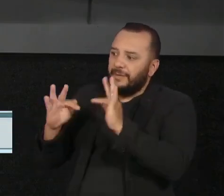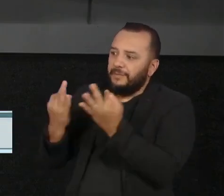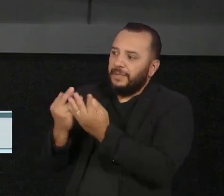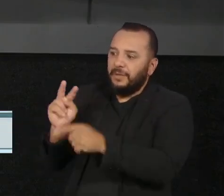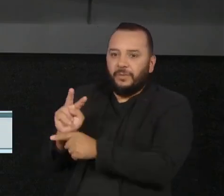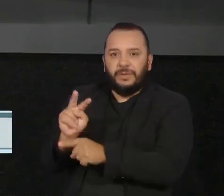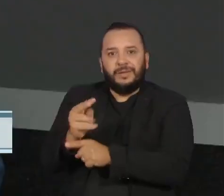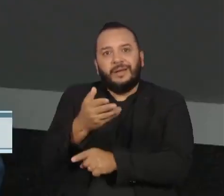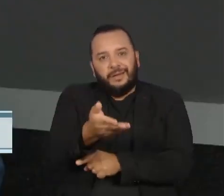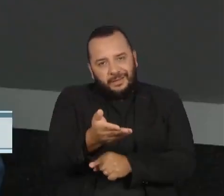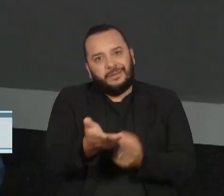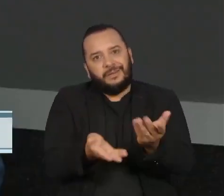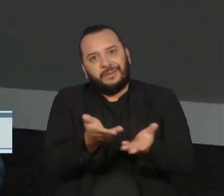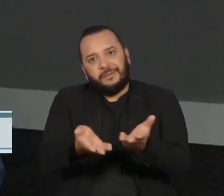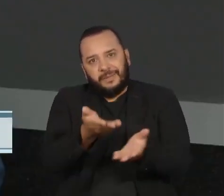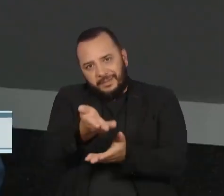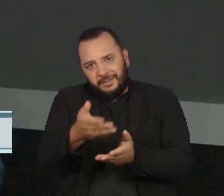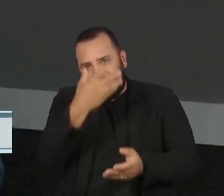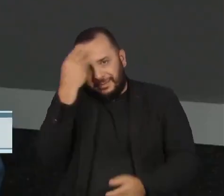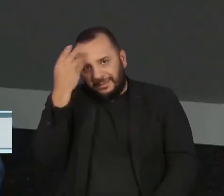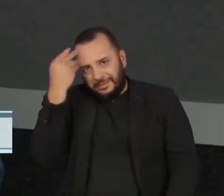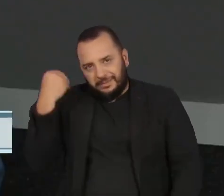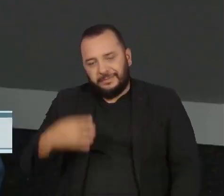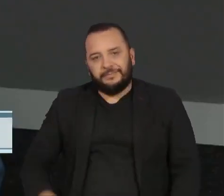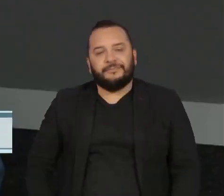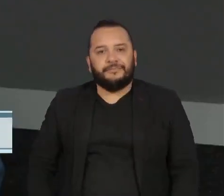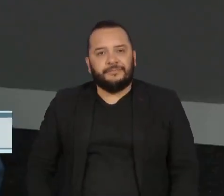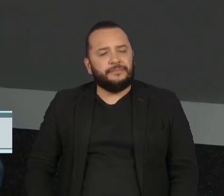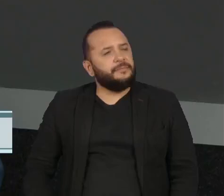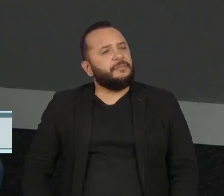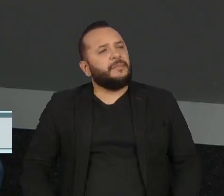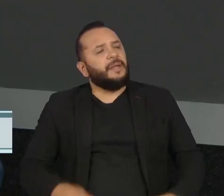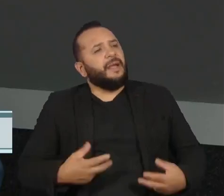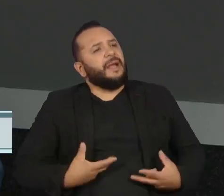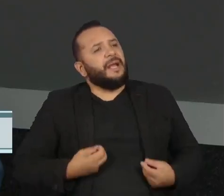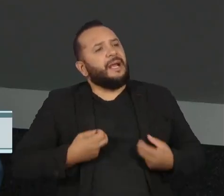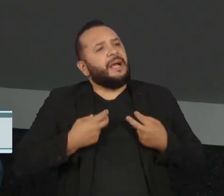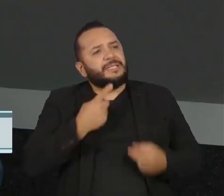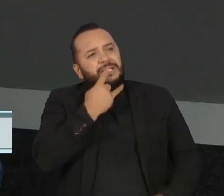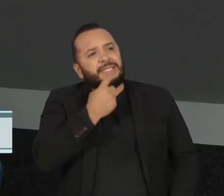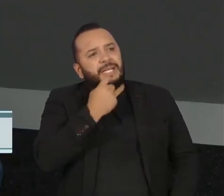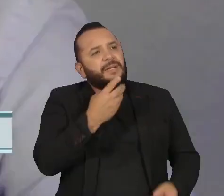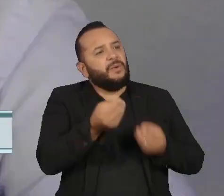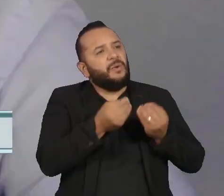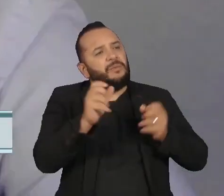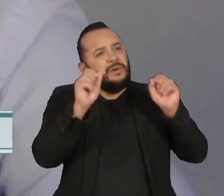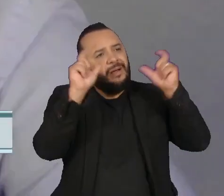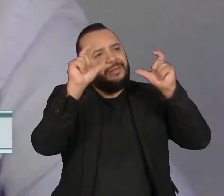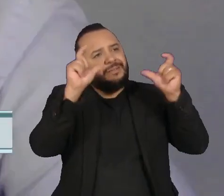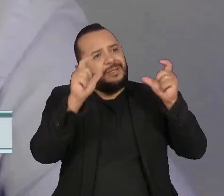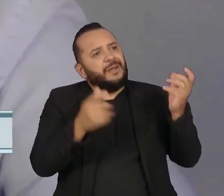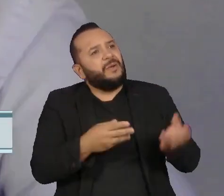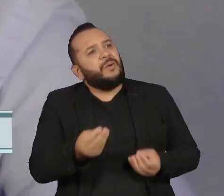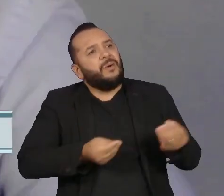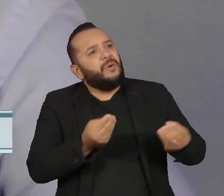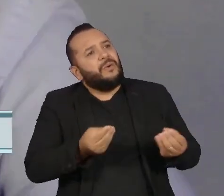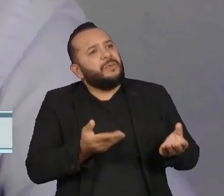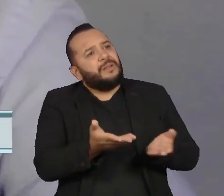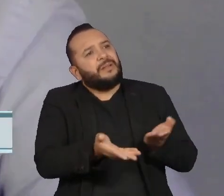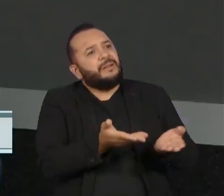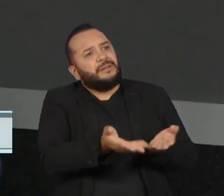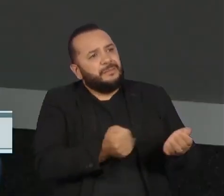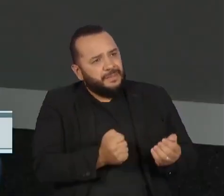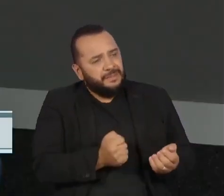de toda a doença. E no caso da leucemia, doutor, quais são os sinais de alerta e aí depois como é que se dá esse tratamento?